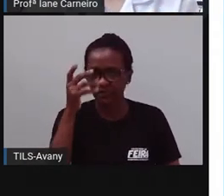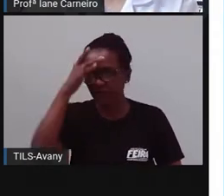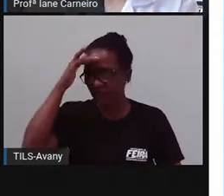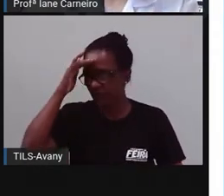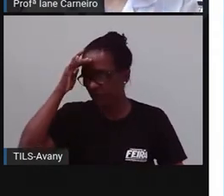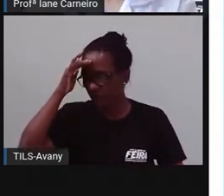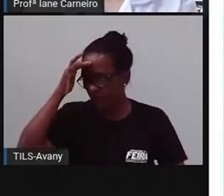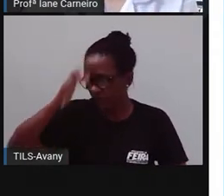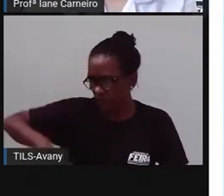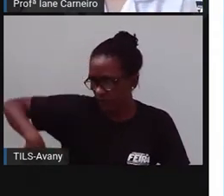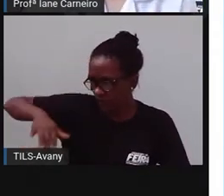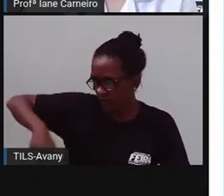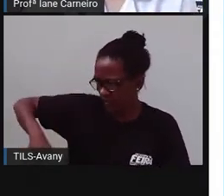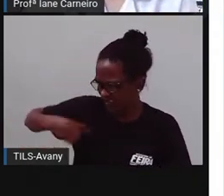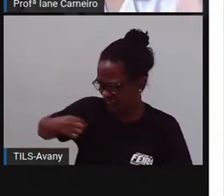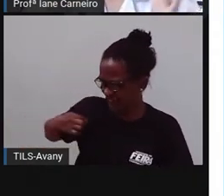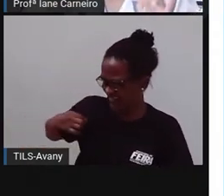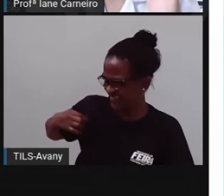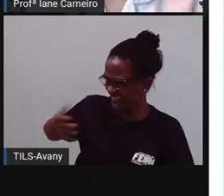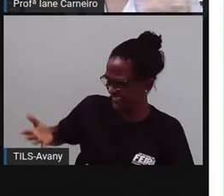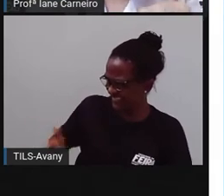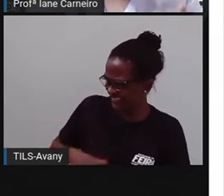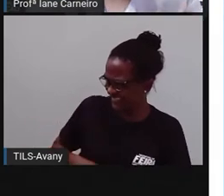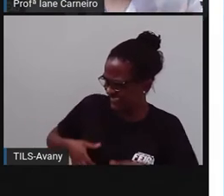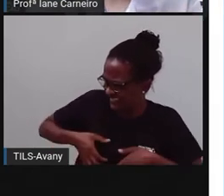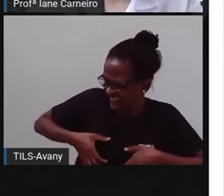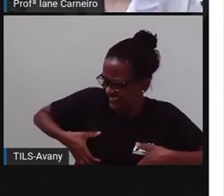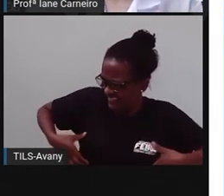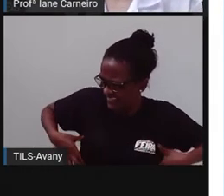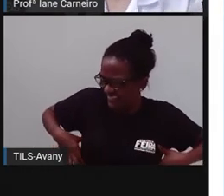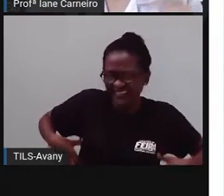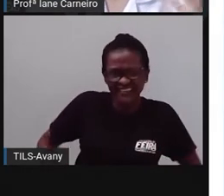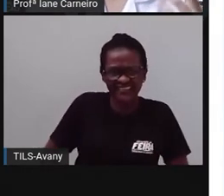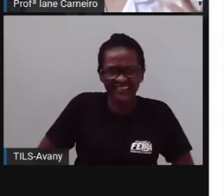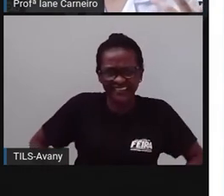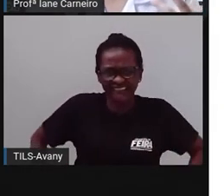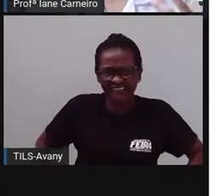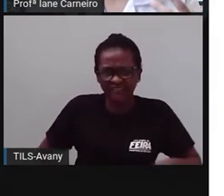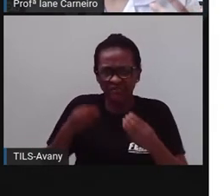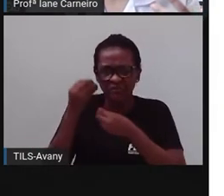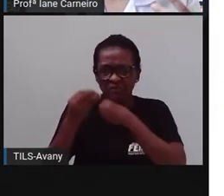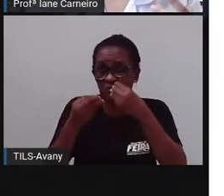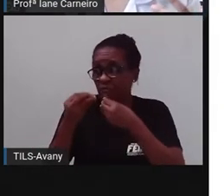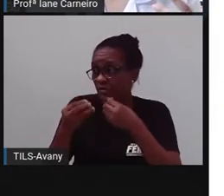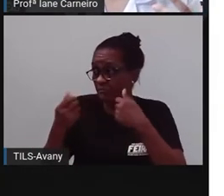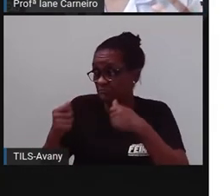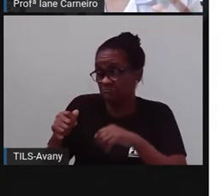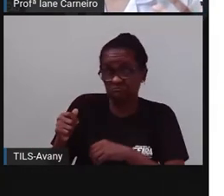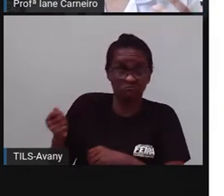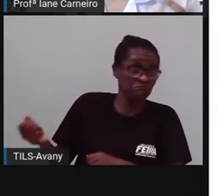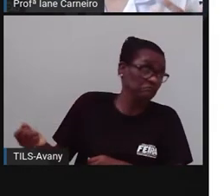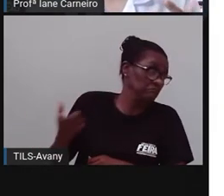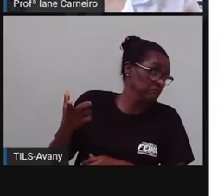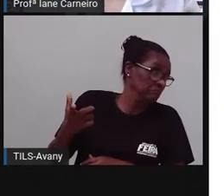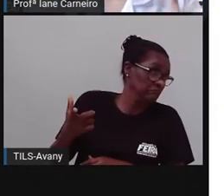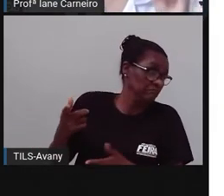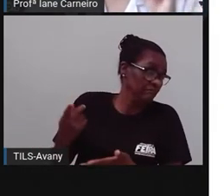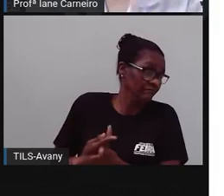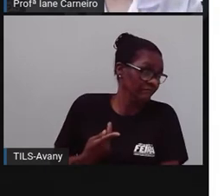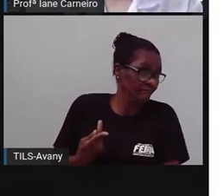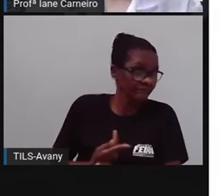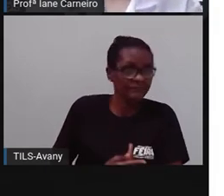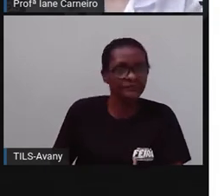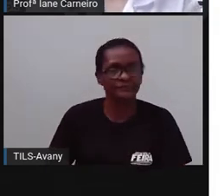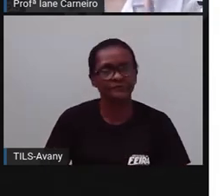roupa de praia não ficar legal então o convite de serve para isso para orientar a gente tá bom tem uma prova trouxe aqui ó